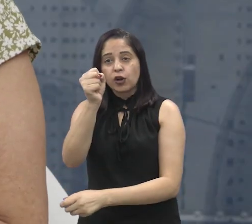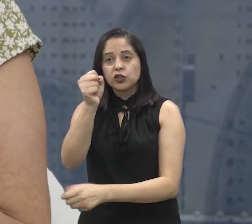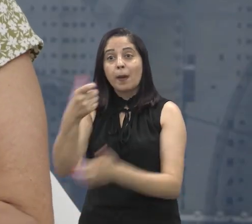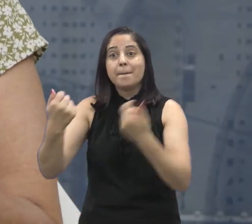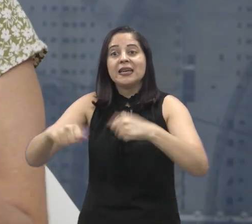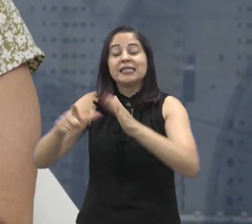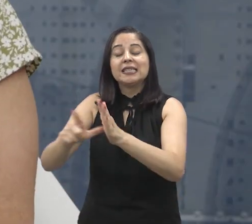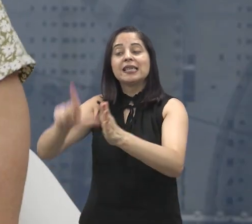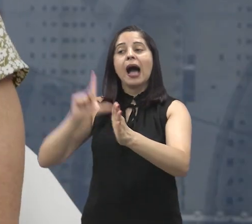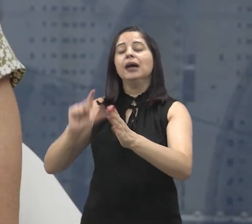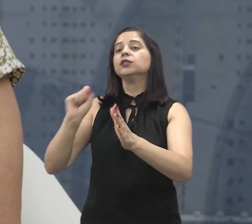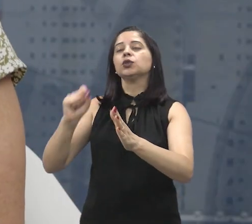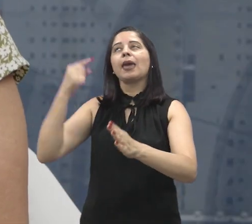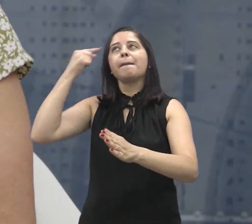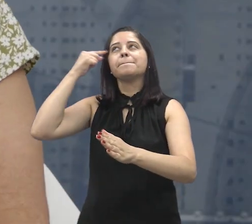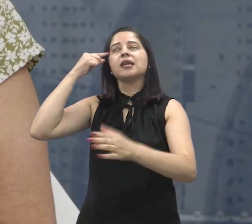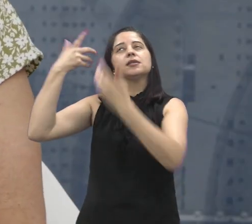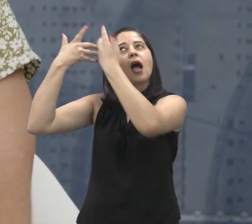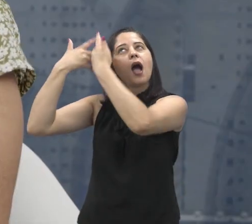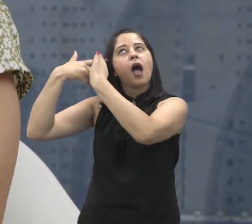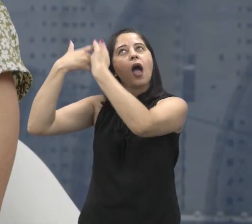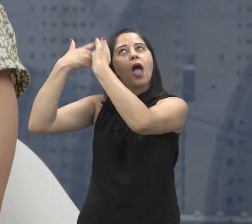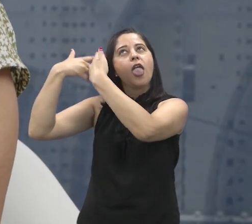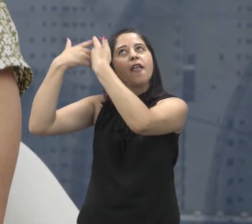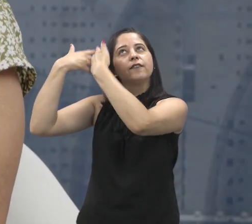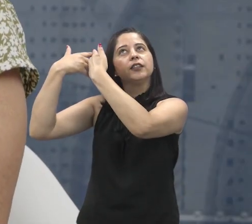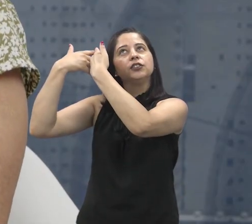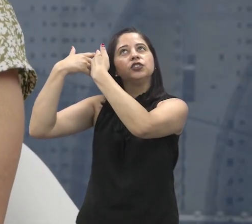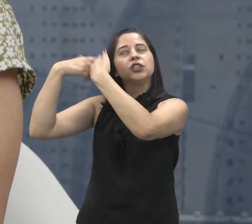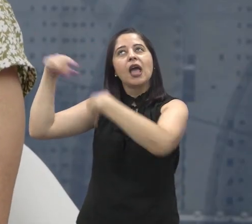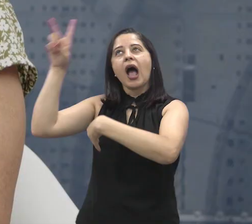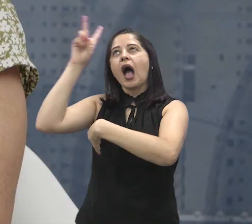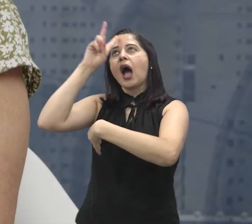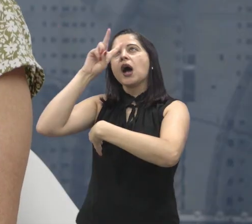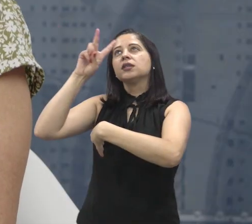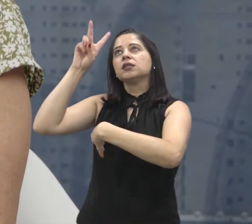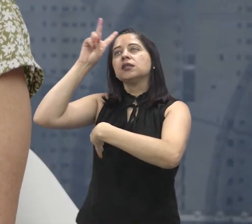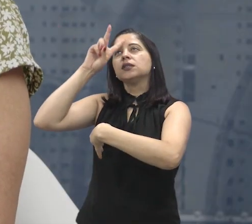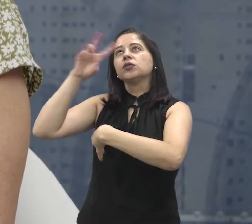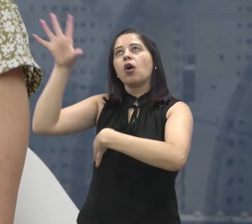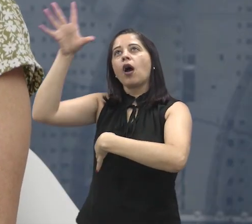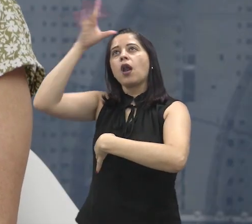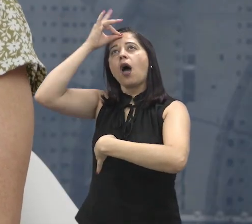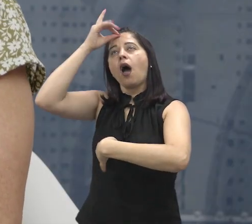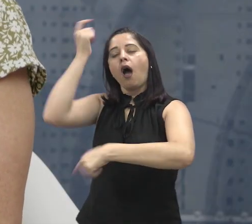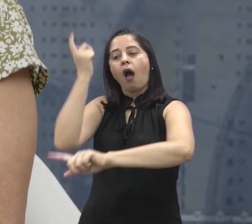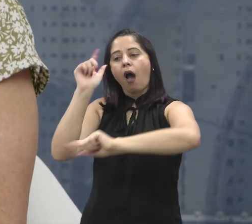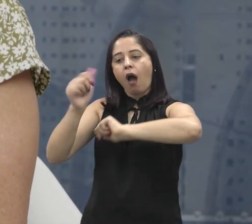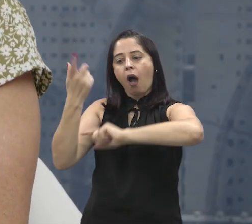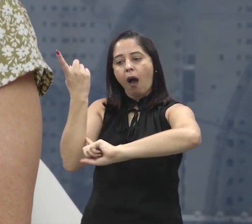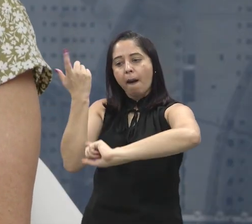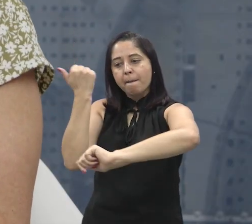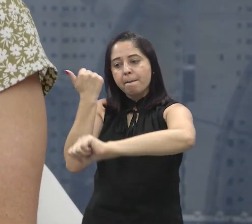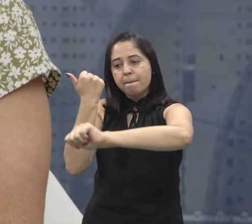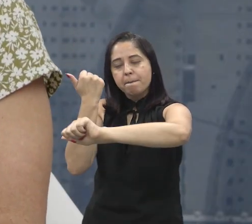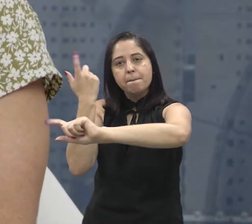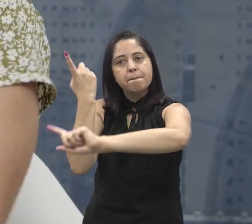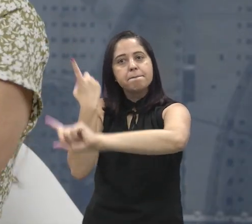pensar o quanto essas histórias nos transformam. Não envergonhar-se, mas pensar